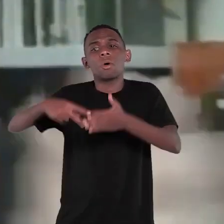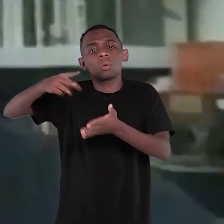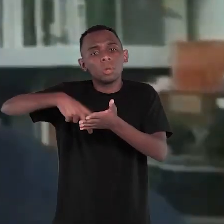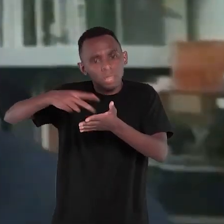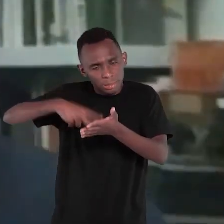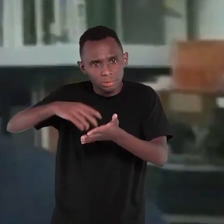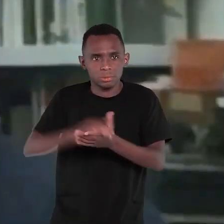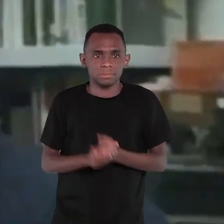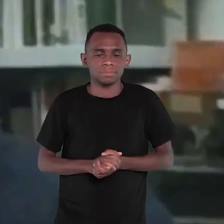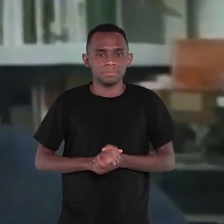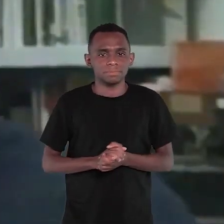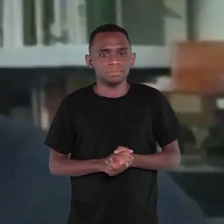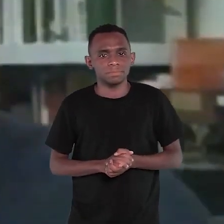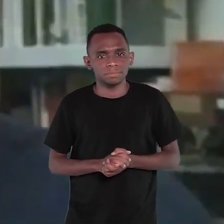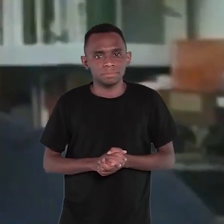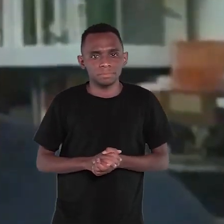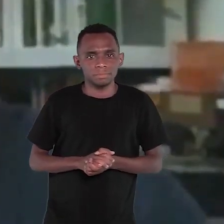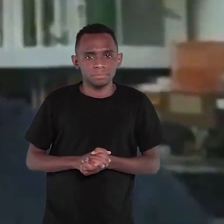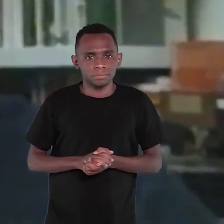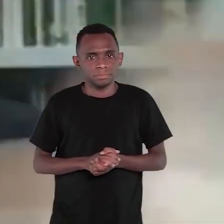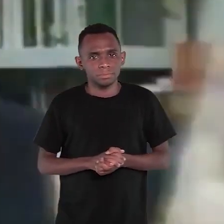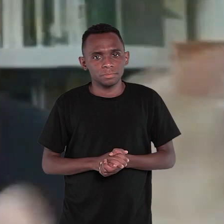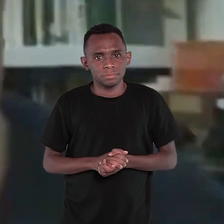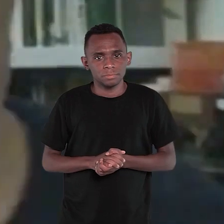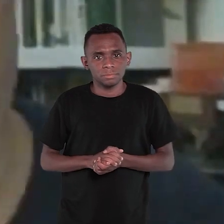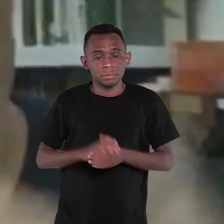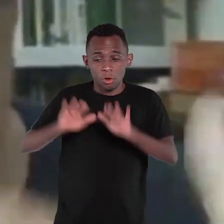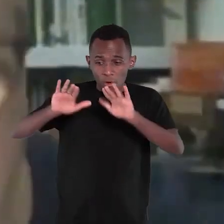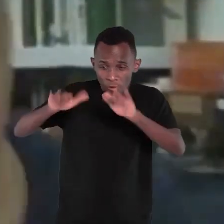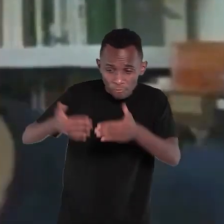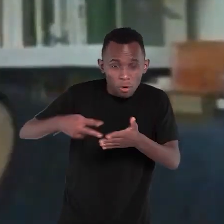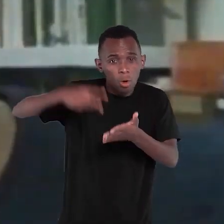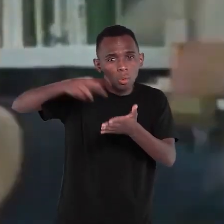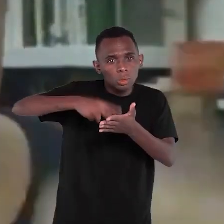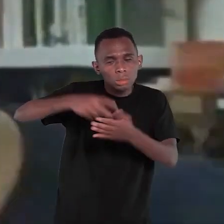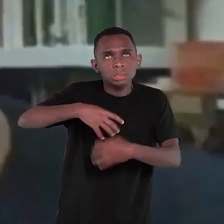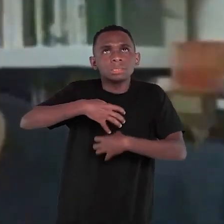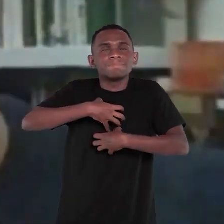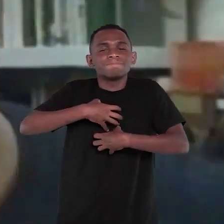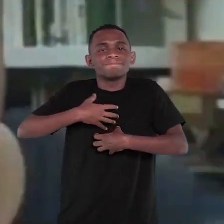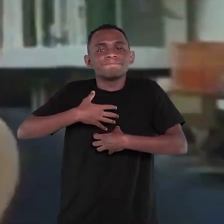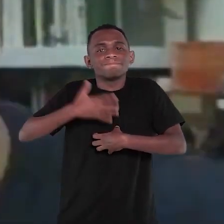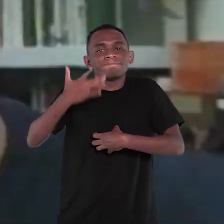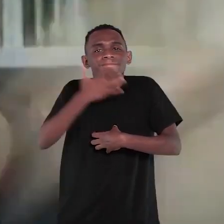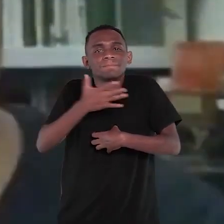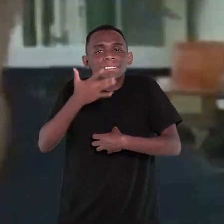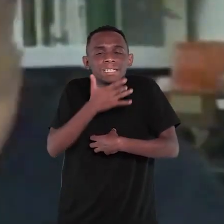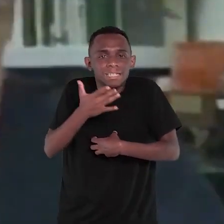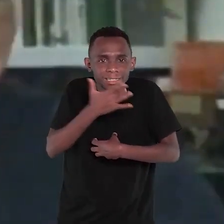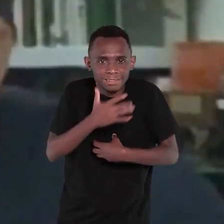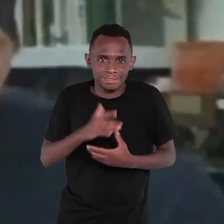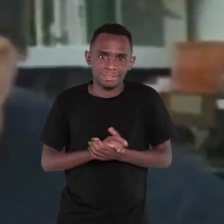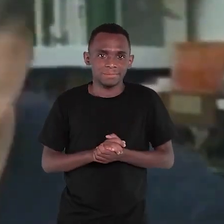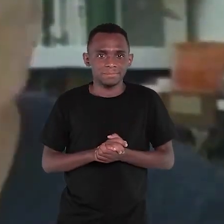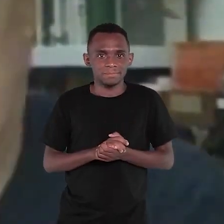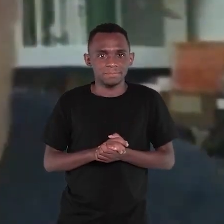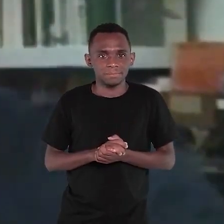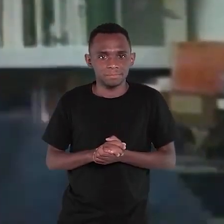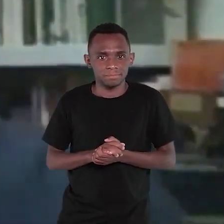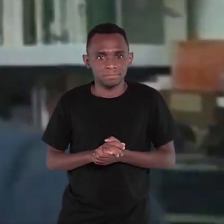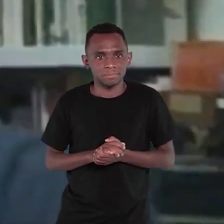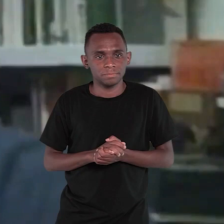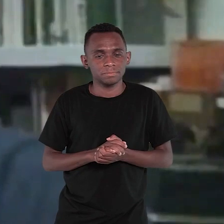algum tempo, que não se, né, a uma leitura mais prazerosa, mais, né?